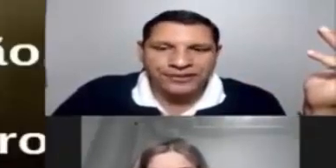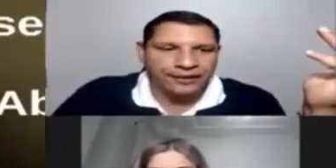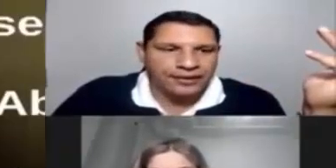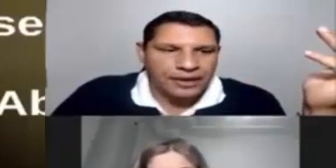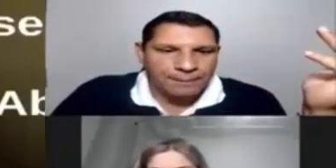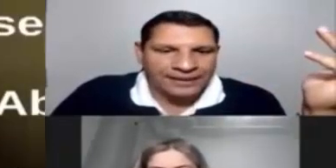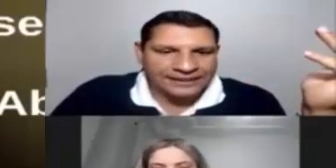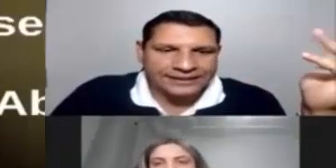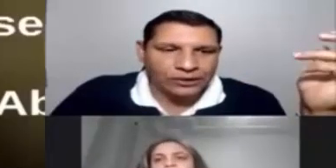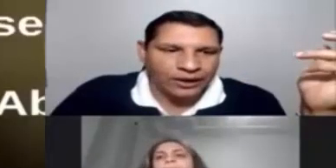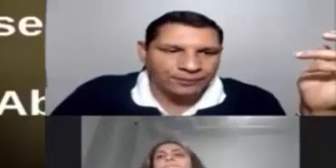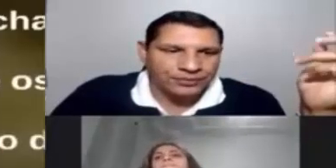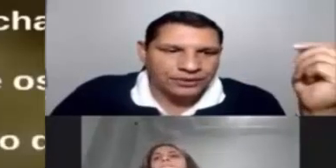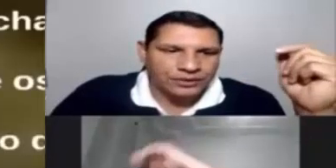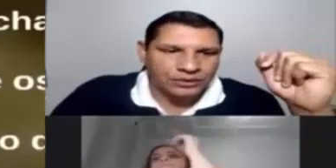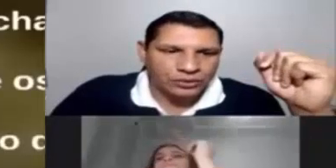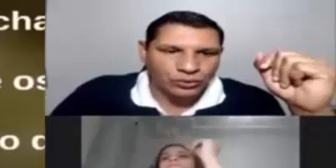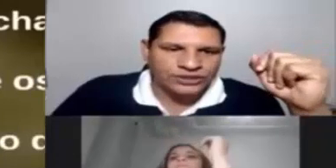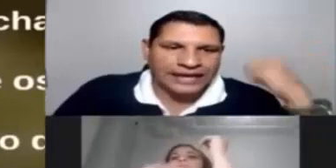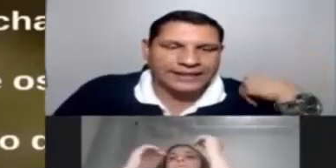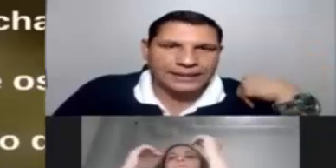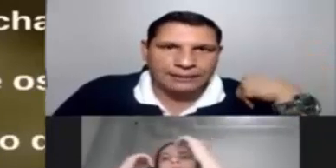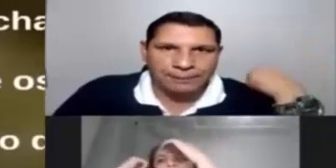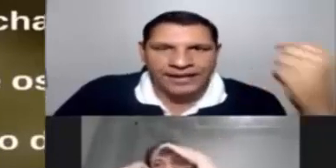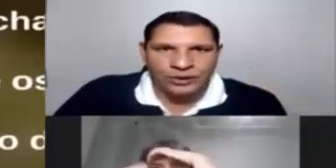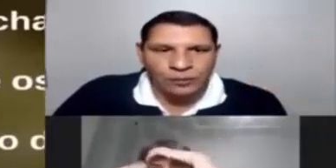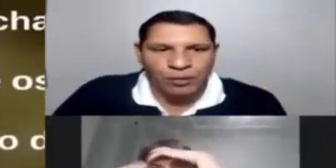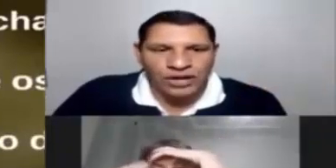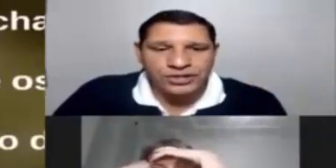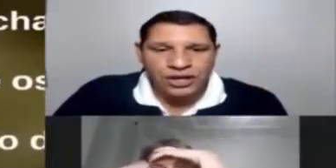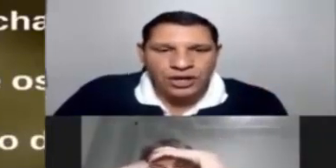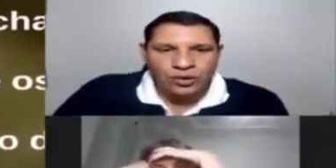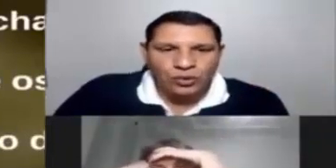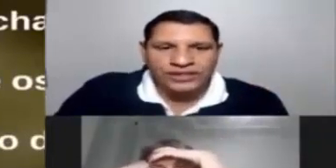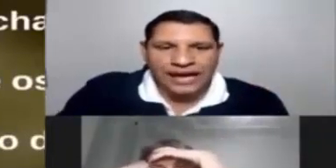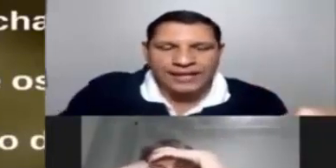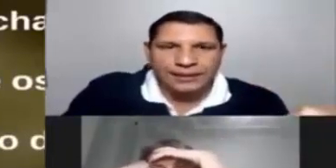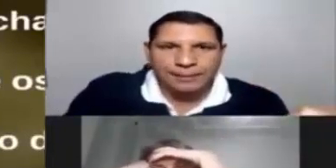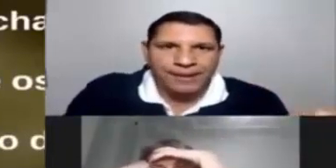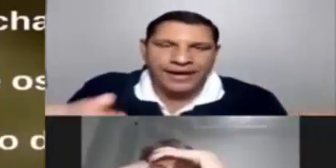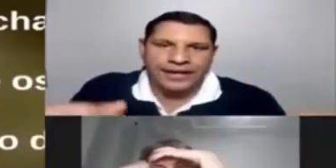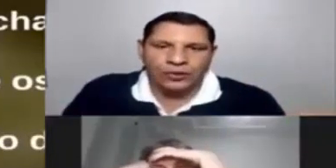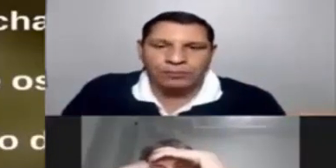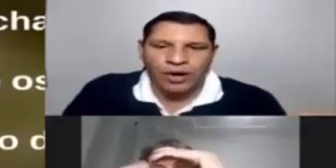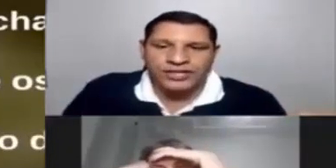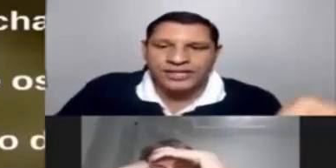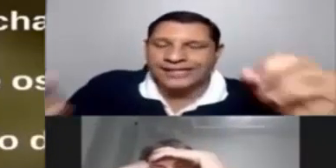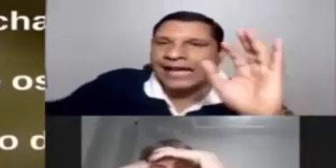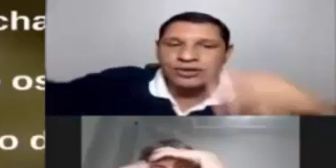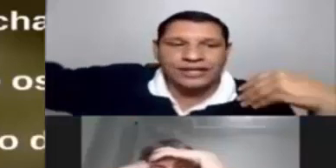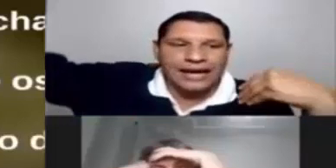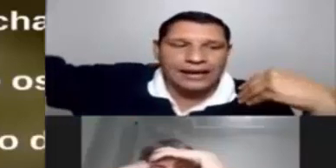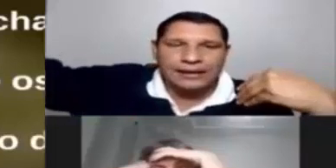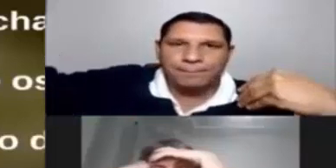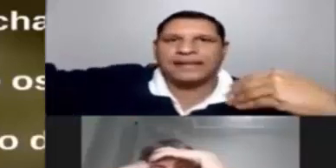pode passar mas aqui ó os daqui para aí não pode os daí para cá não pode e